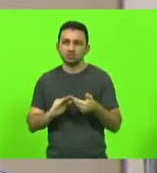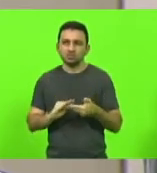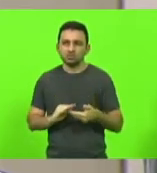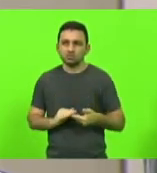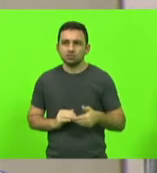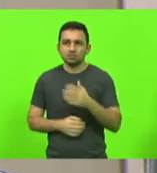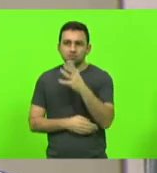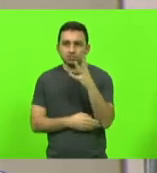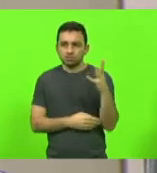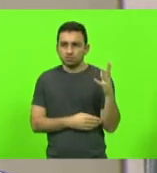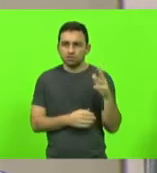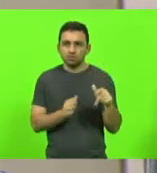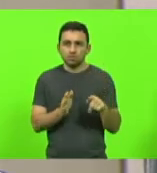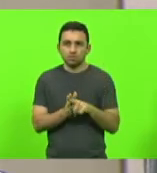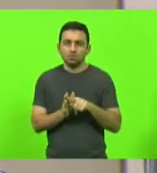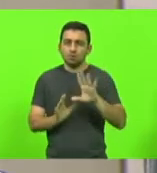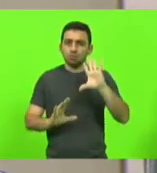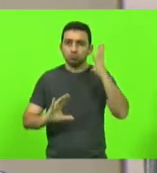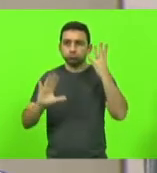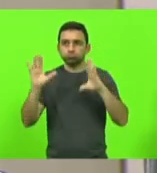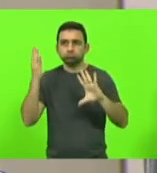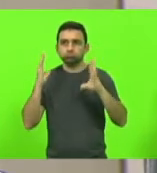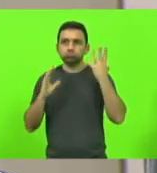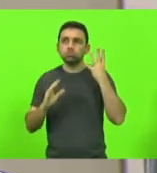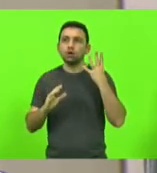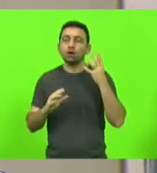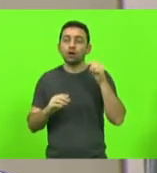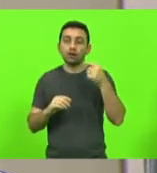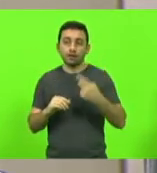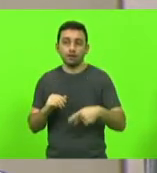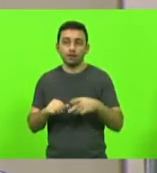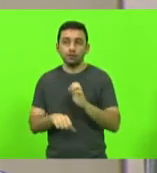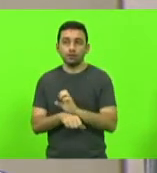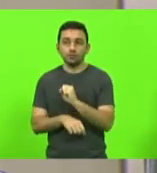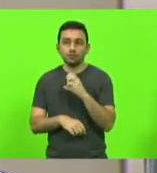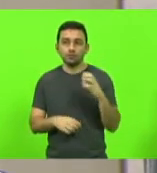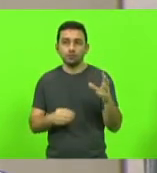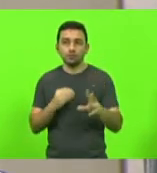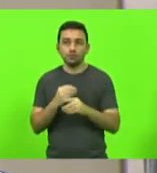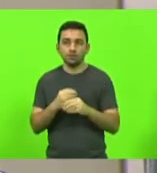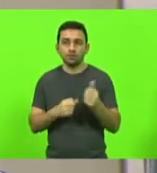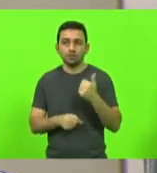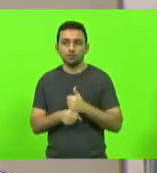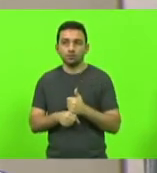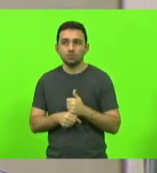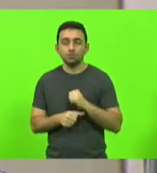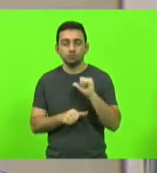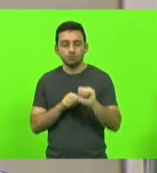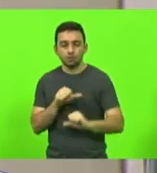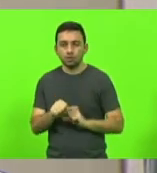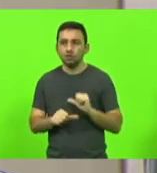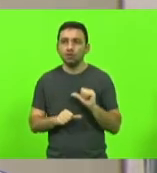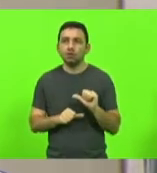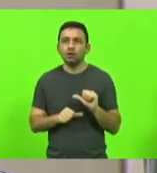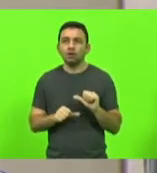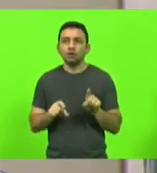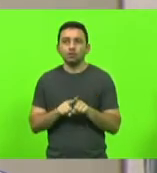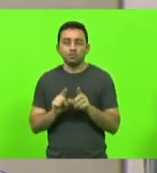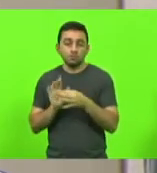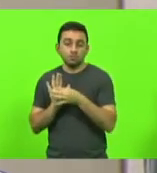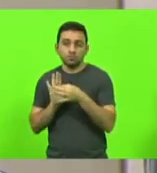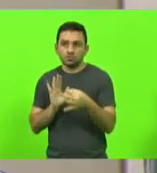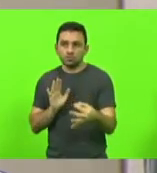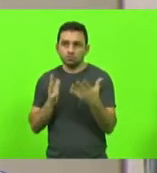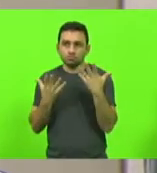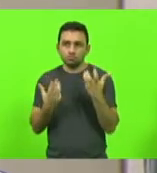vegetação afetada por fenômenos climáticos no Estado, com emenda substitutiva global e subemenda modificativa, e pareceres favoráveis